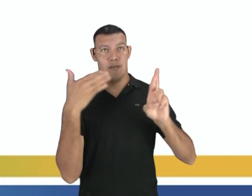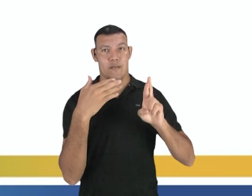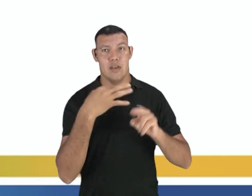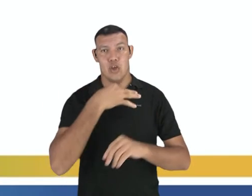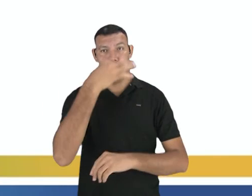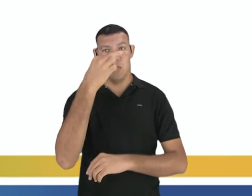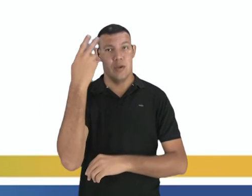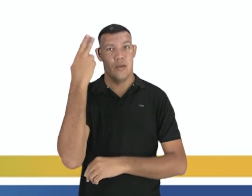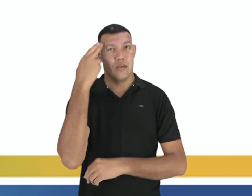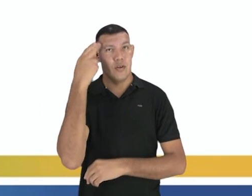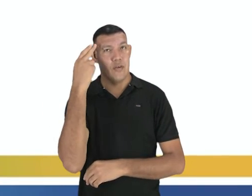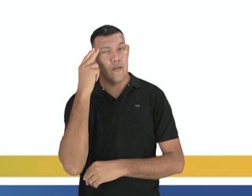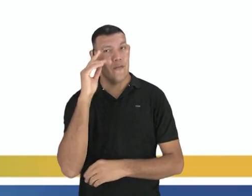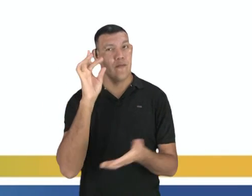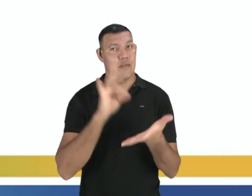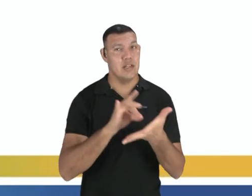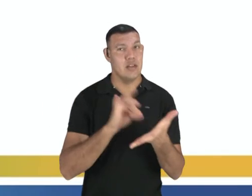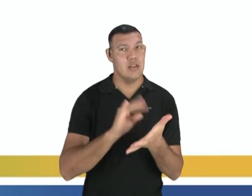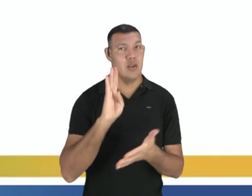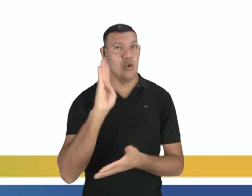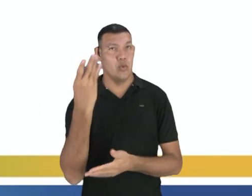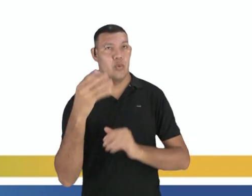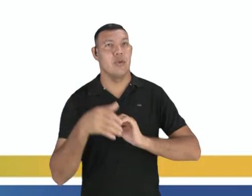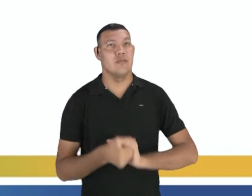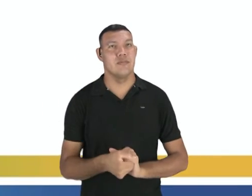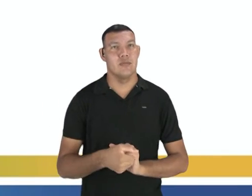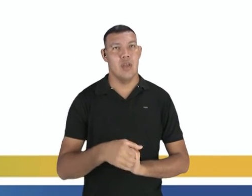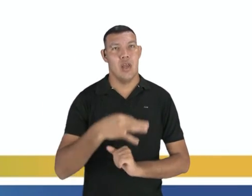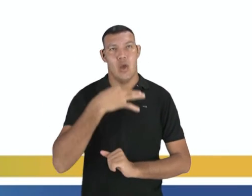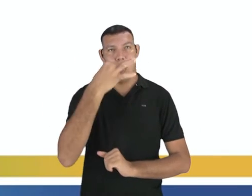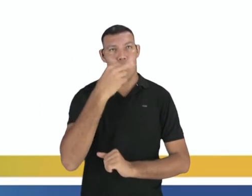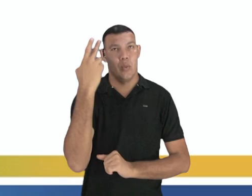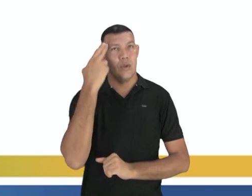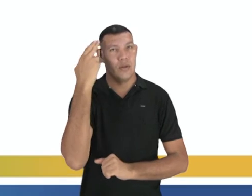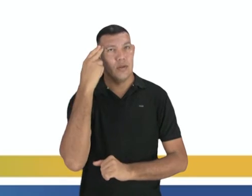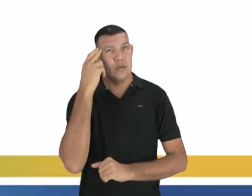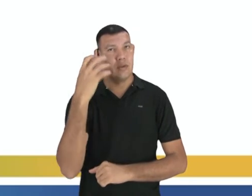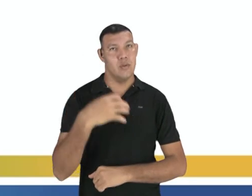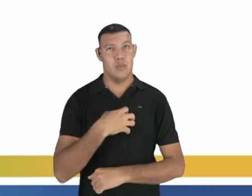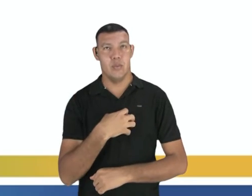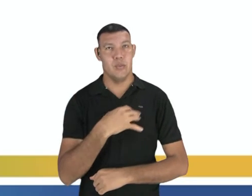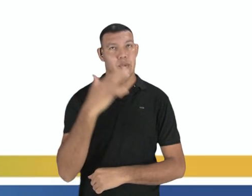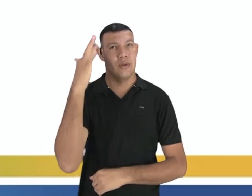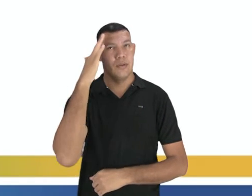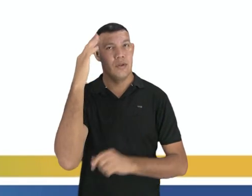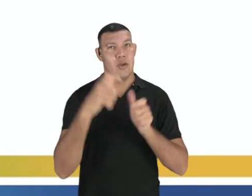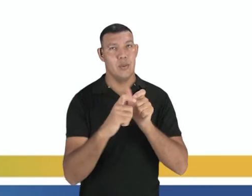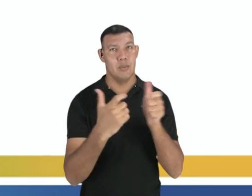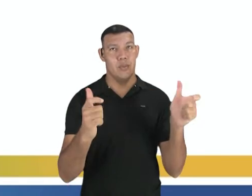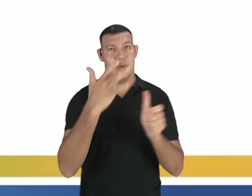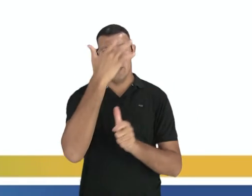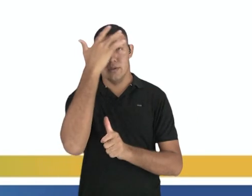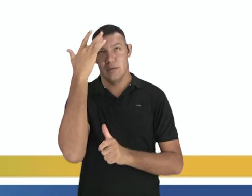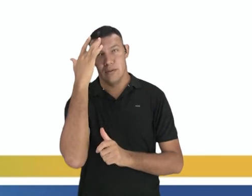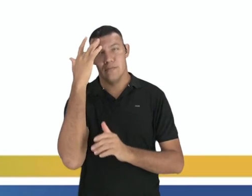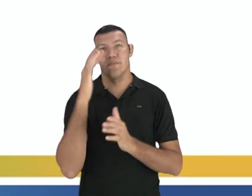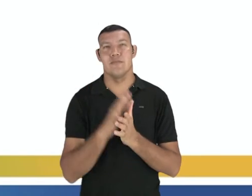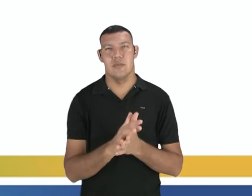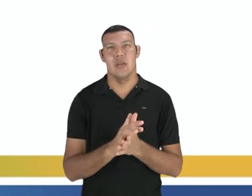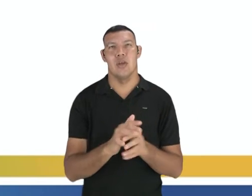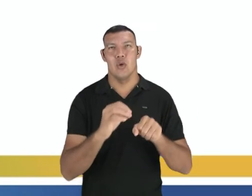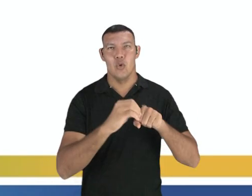comum, analise o verdadeiro ou falso. O senso comum é o modo de pensar da maioria das pessoas. São noções